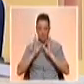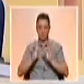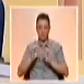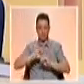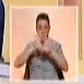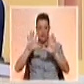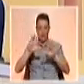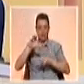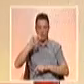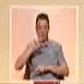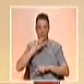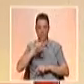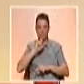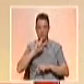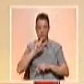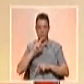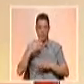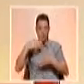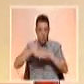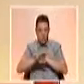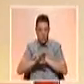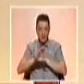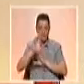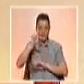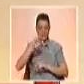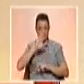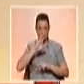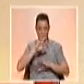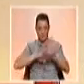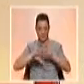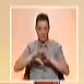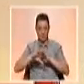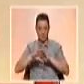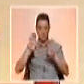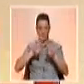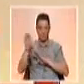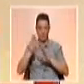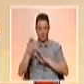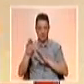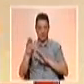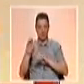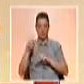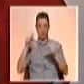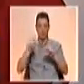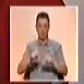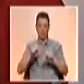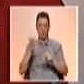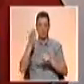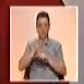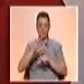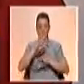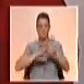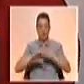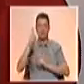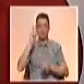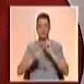por exemplo, ou até podemos lavar. Armazenar. Se nós fizéssemos um pequeno exercício, que era, hoje, por exemplo, o que é que eu